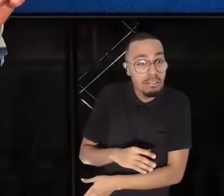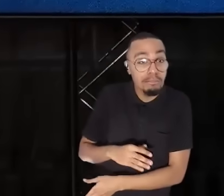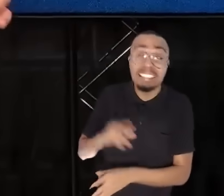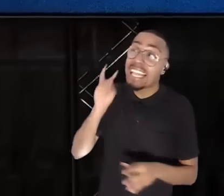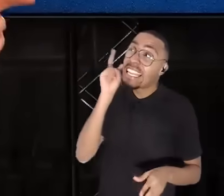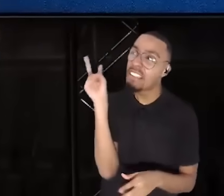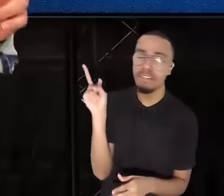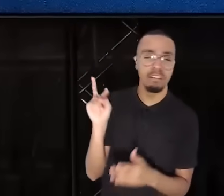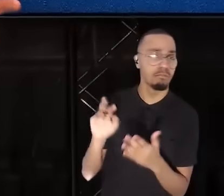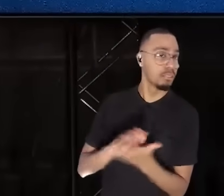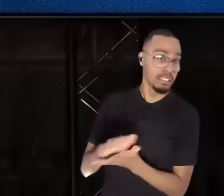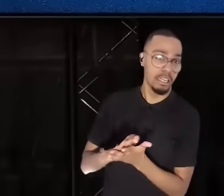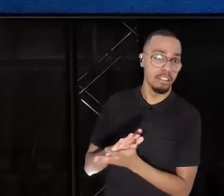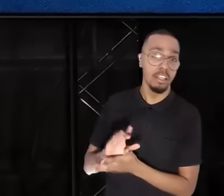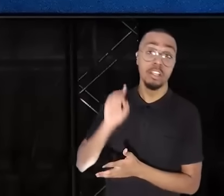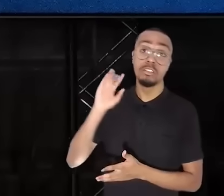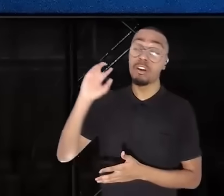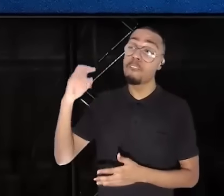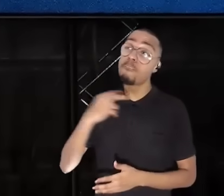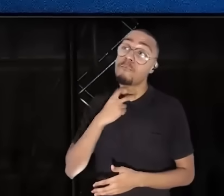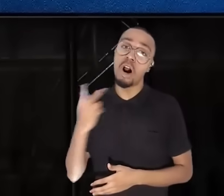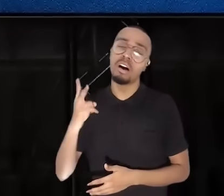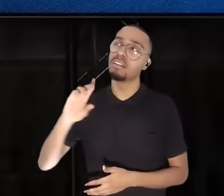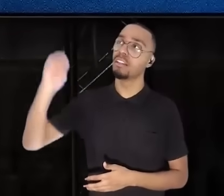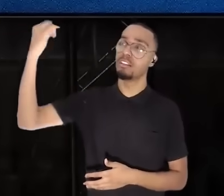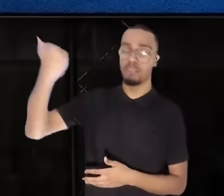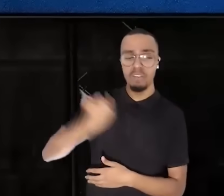povo hebreu que está escravo para ir embora.